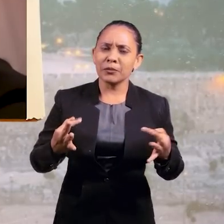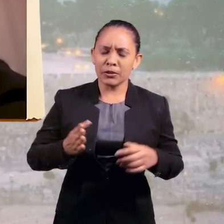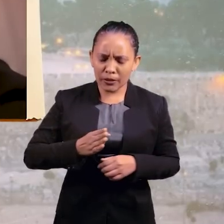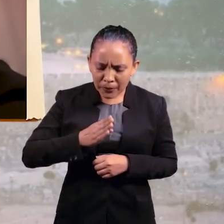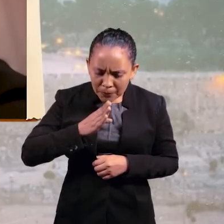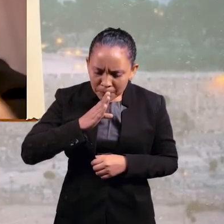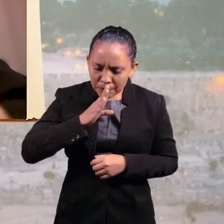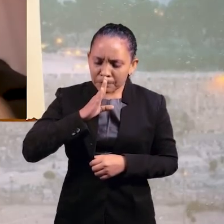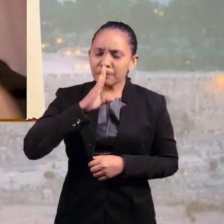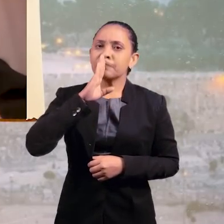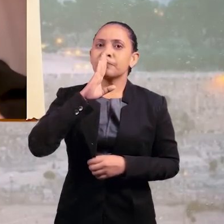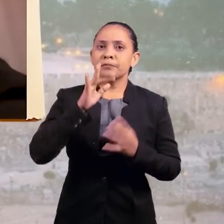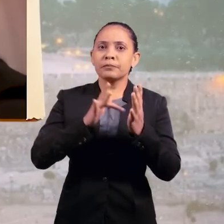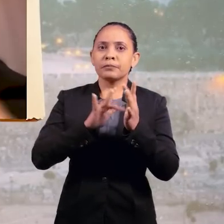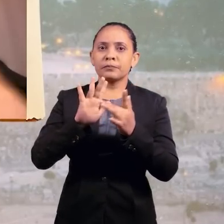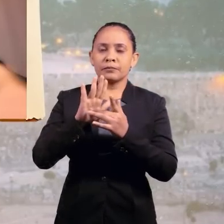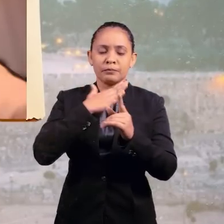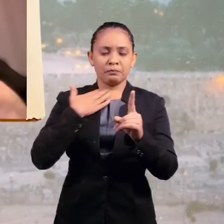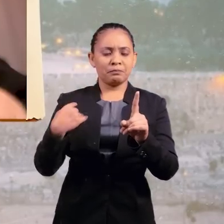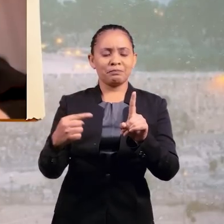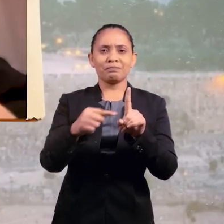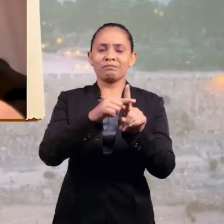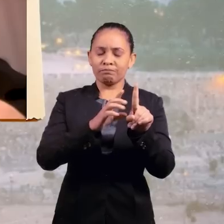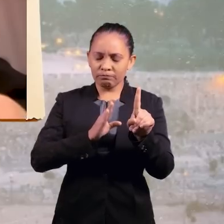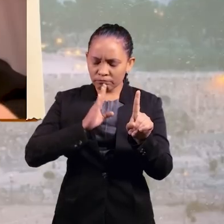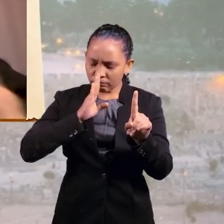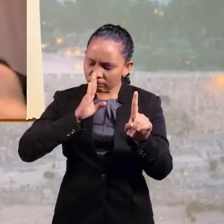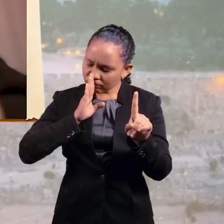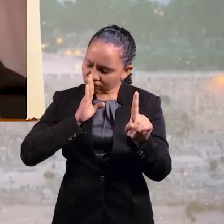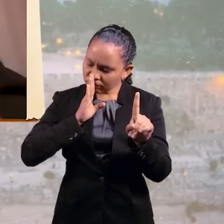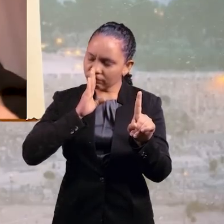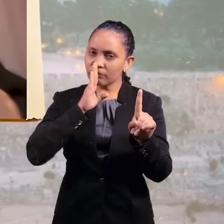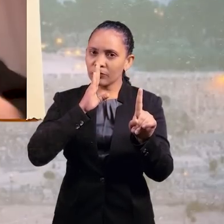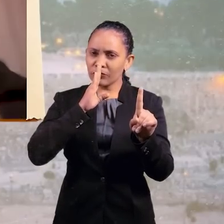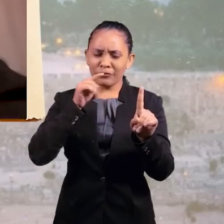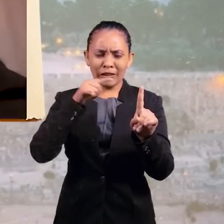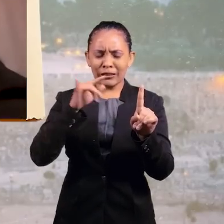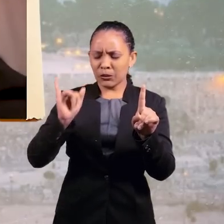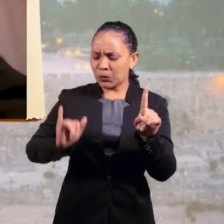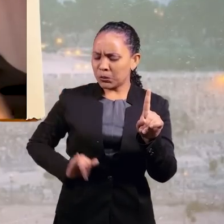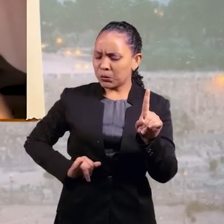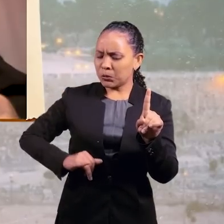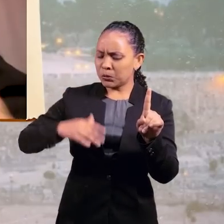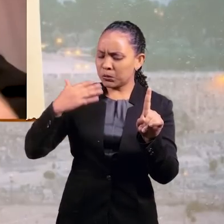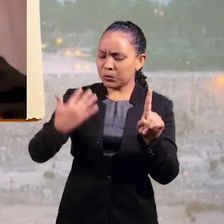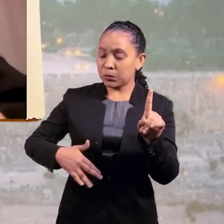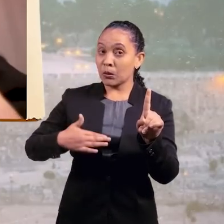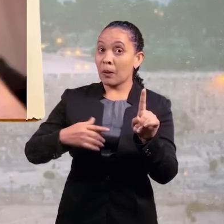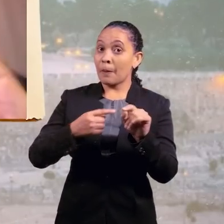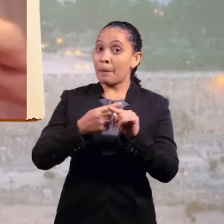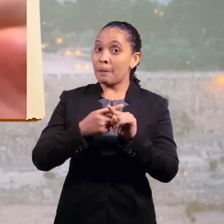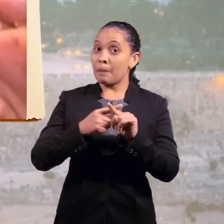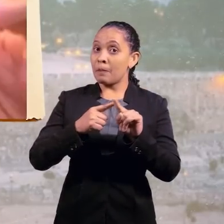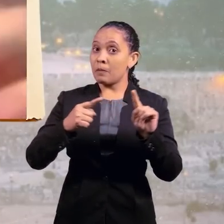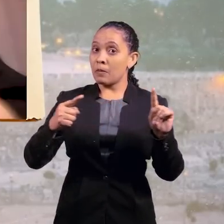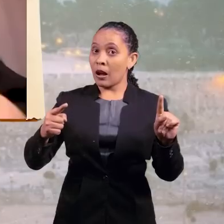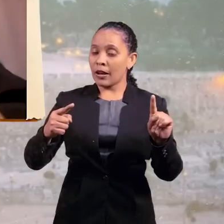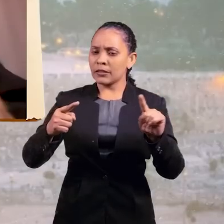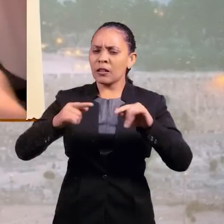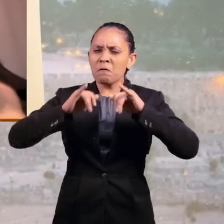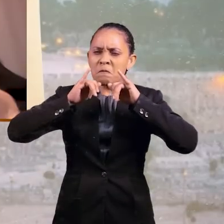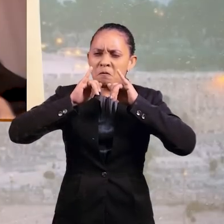como cordeiro de Deus, mudo para o matadouro. Ele foi oprimido, mas não abriu a sua boca. Ele